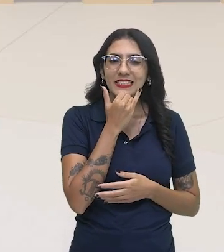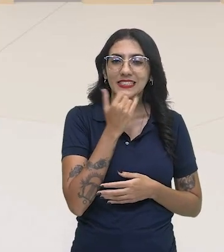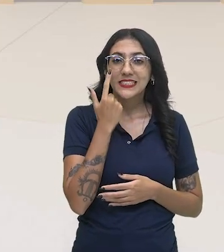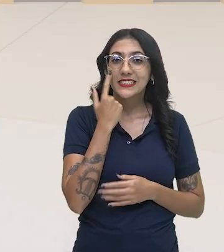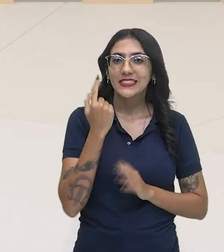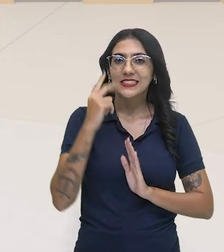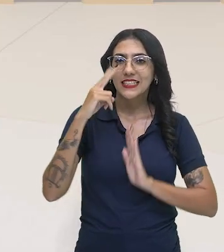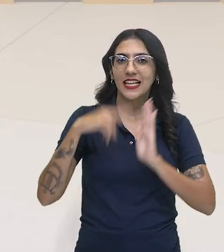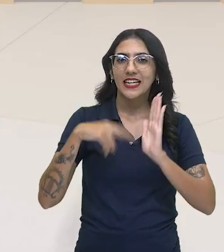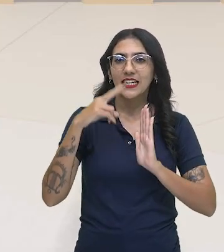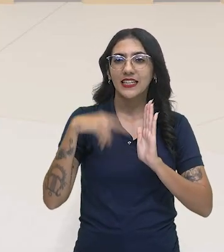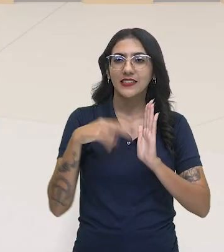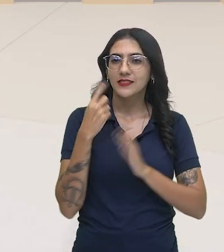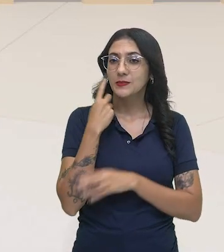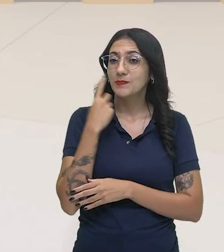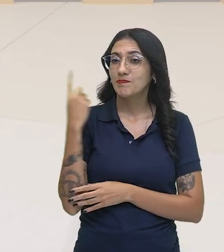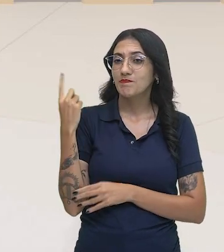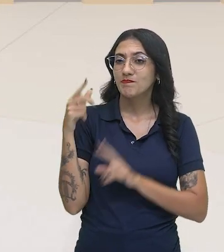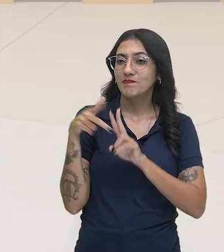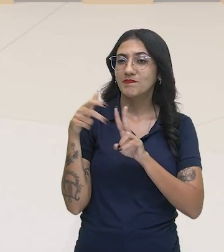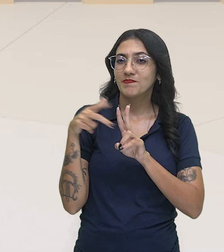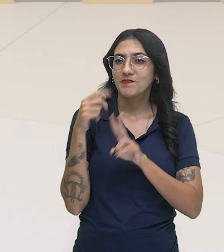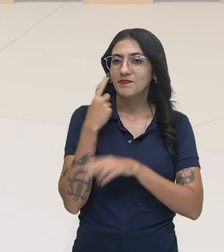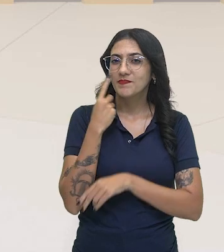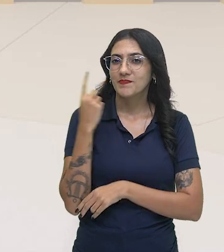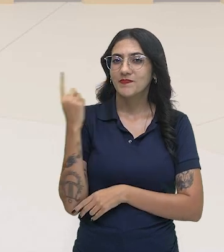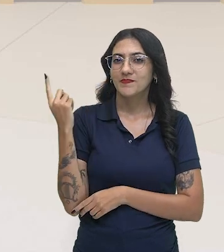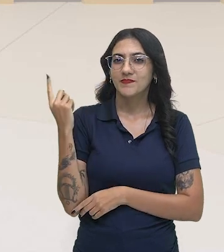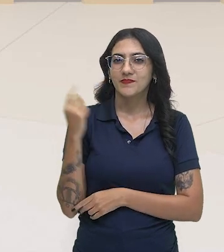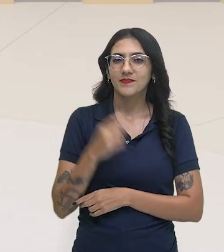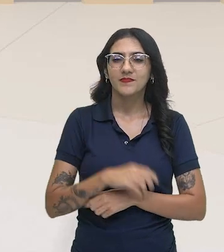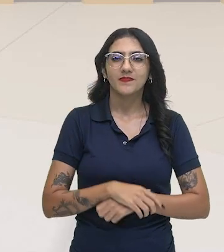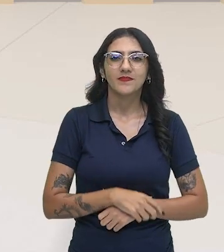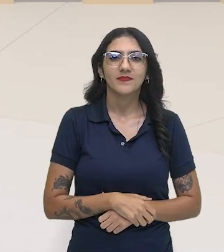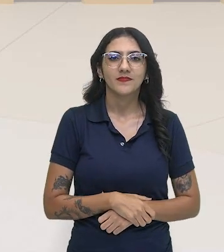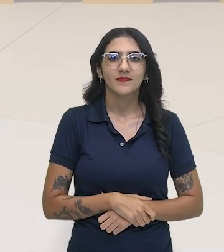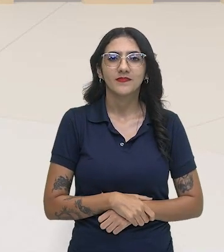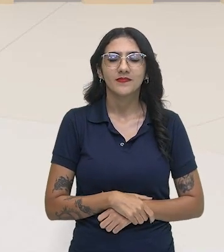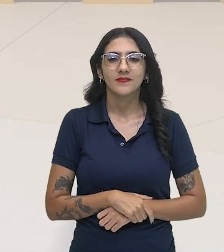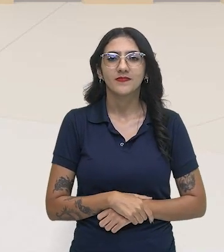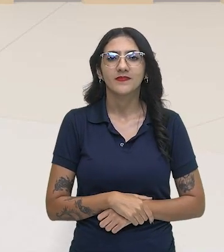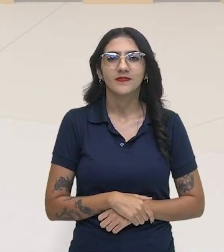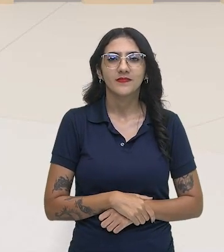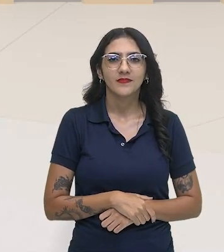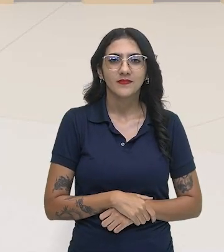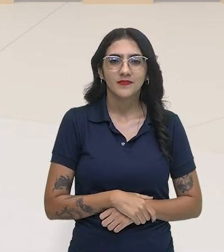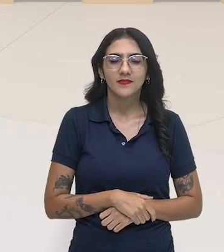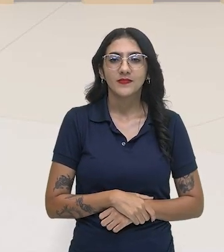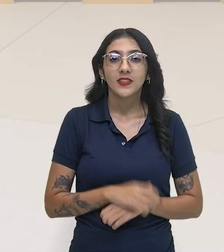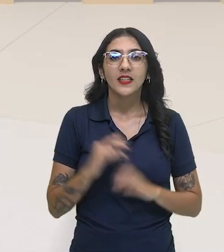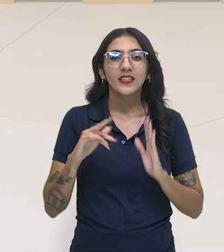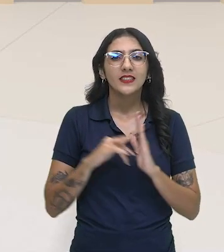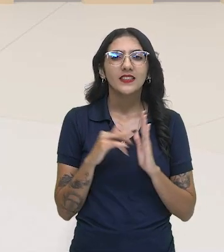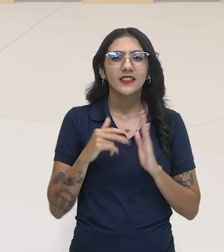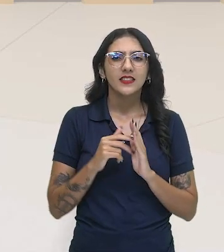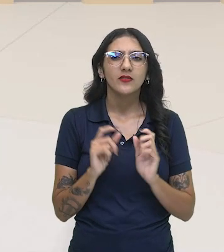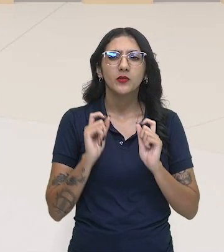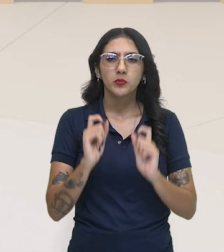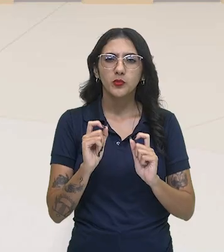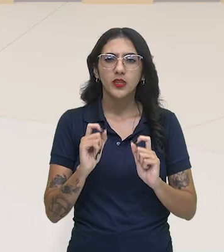Wapolhota piti waiwaiani werekena, que significa valorizando a